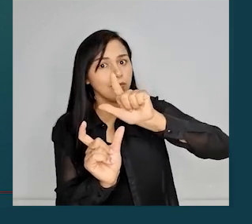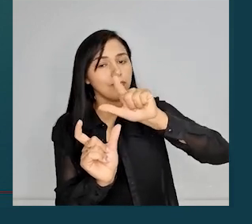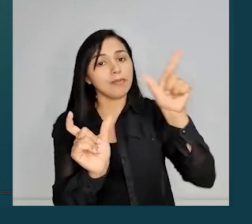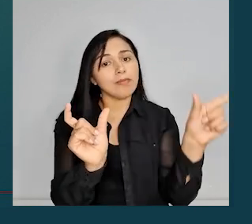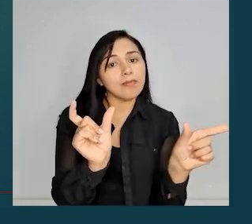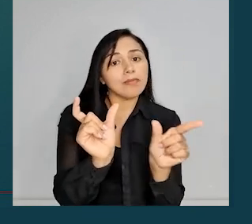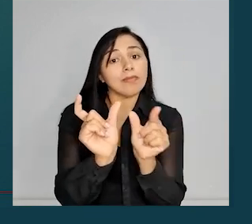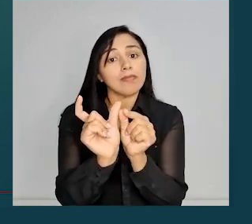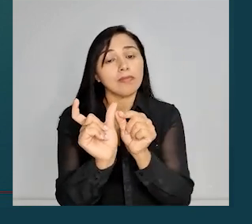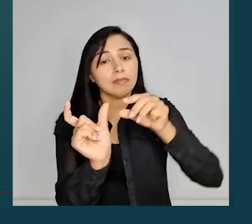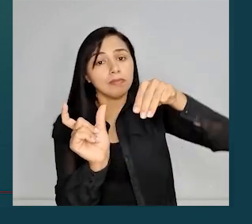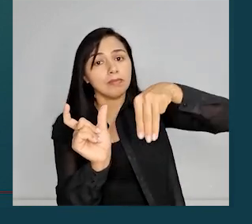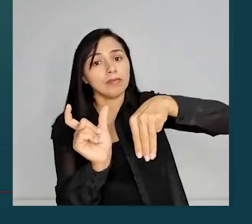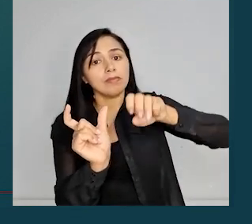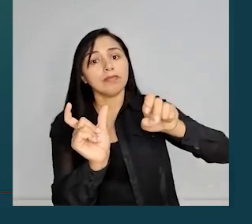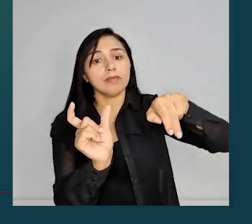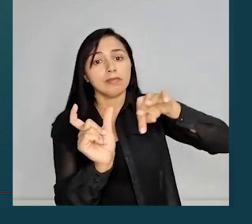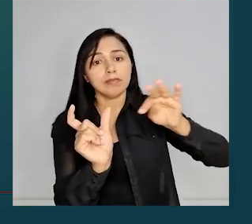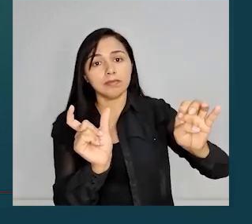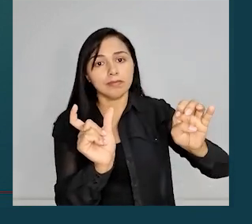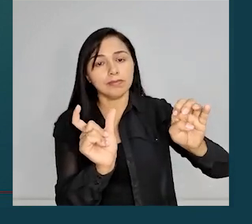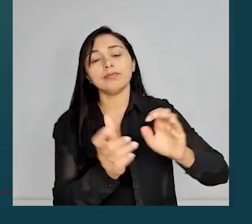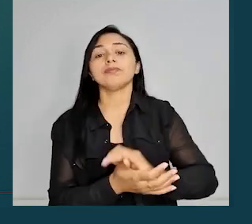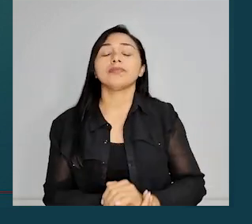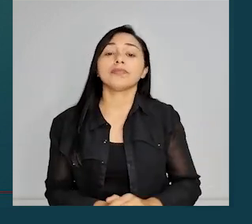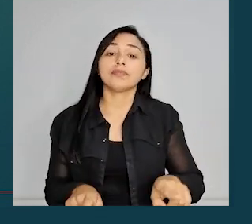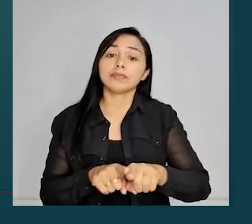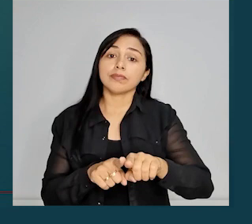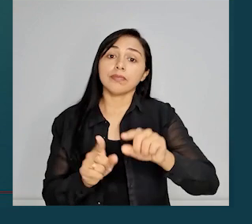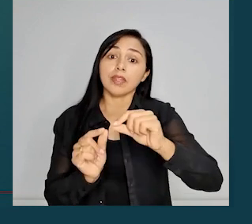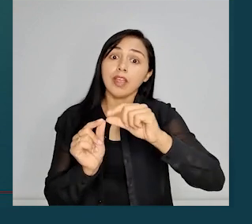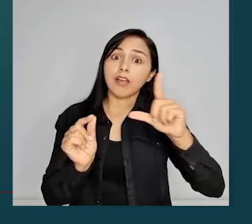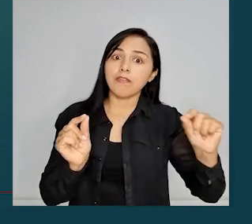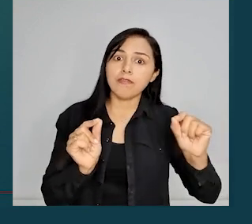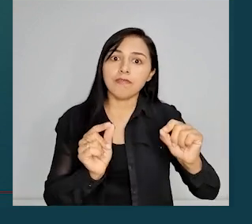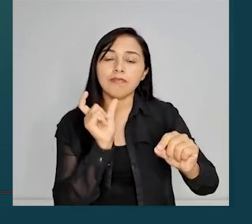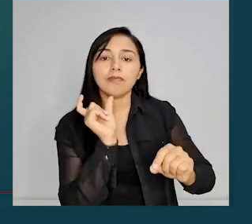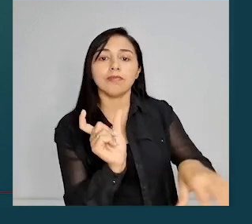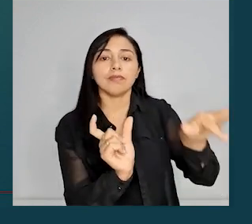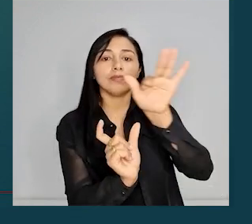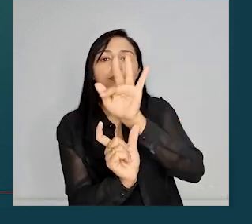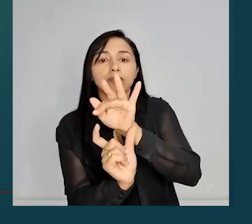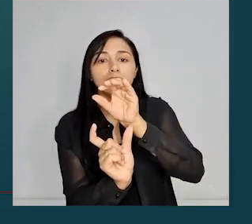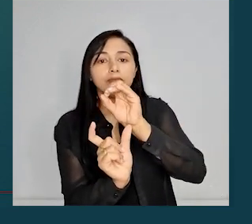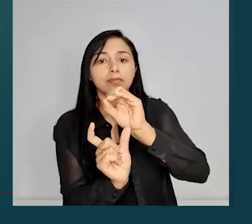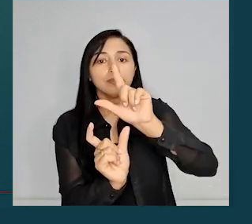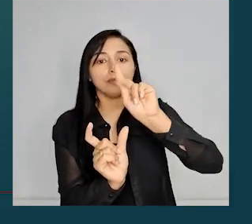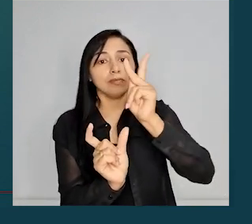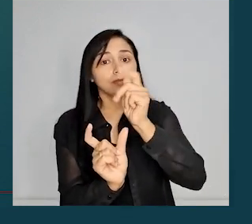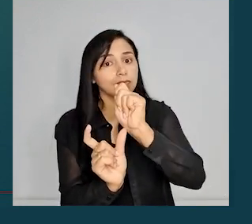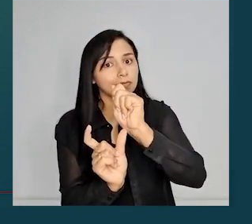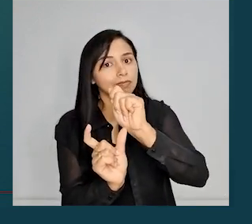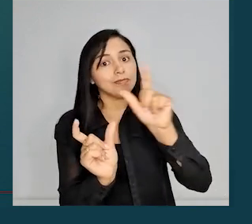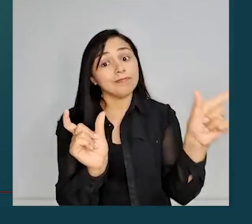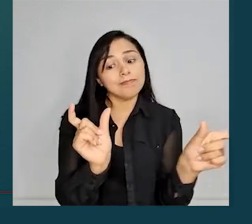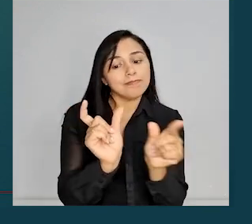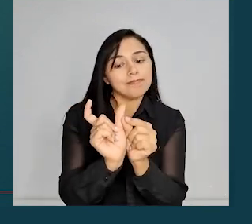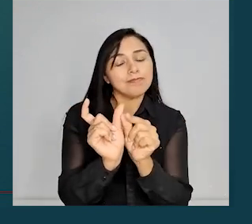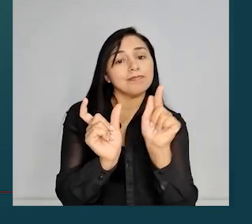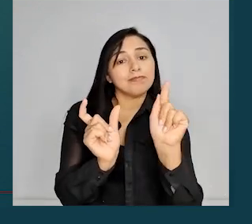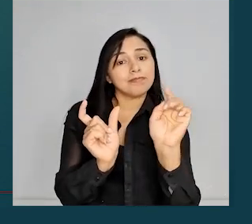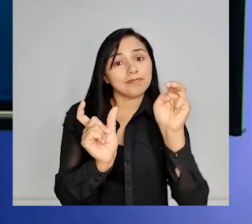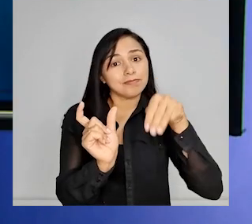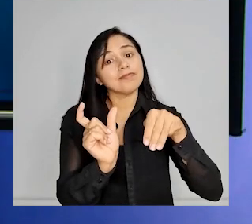mente. Folhagem. A palavra folha foi adicionado o sufixo gen, formando assim